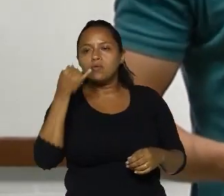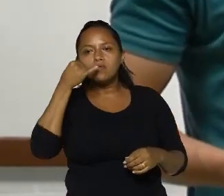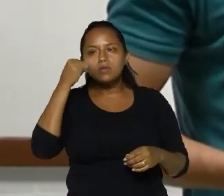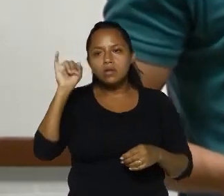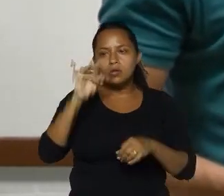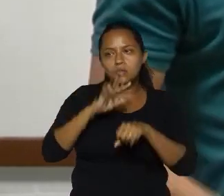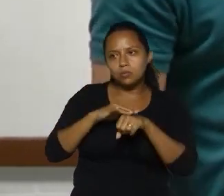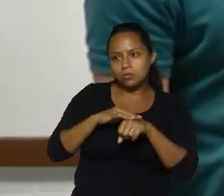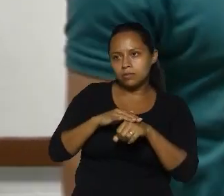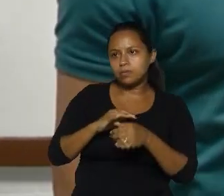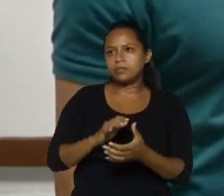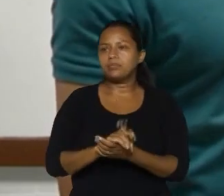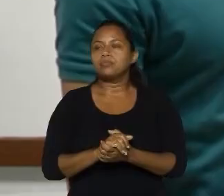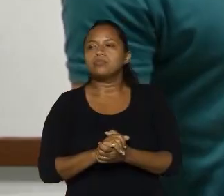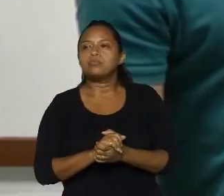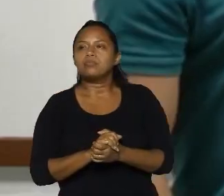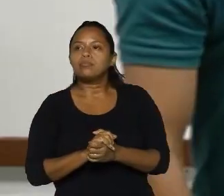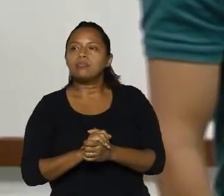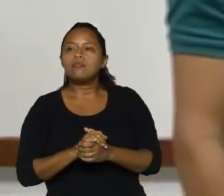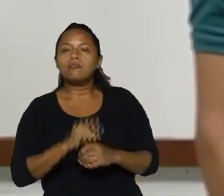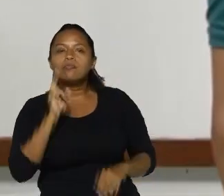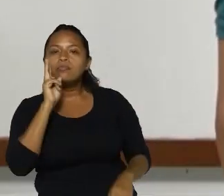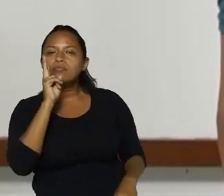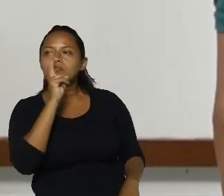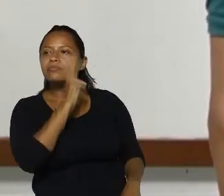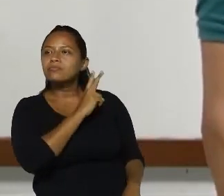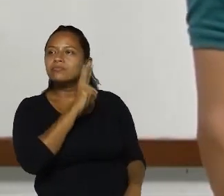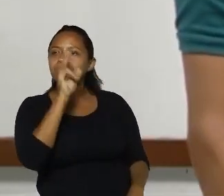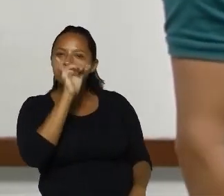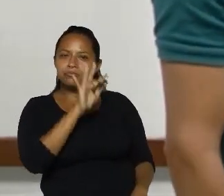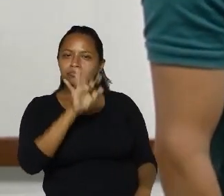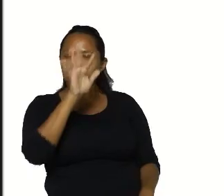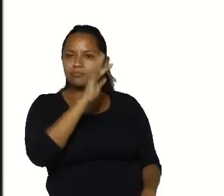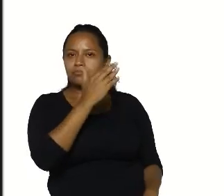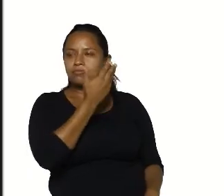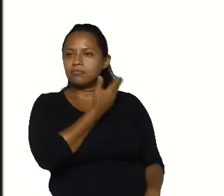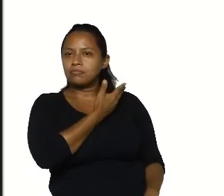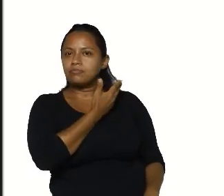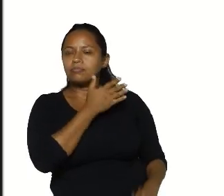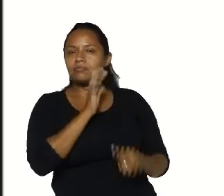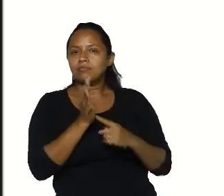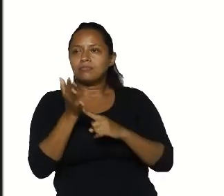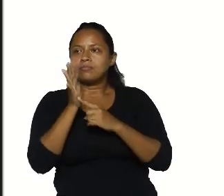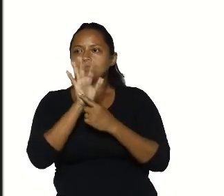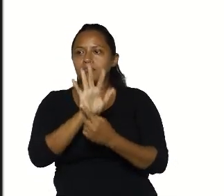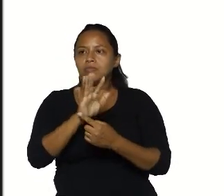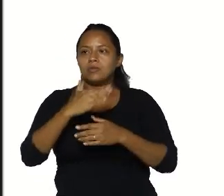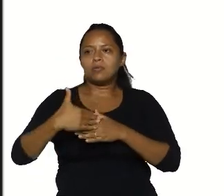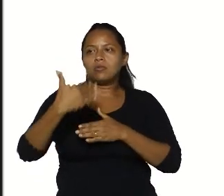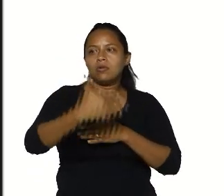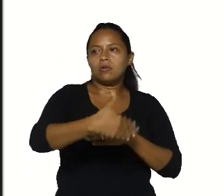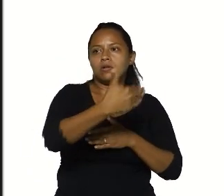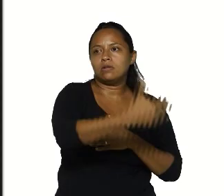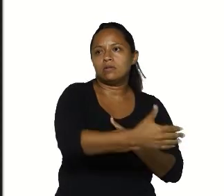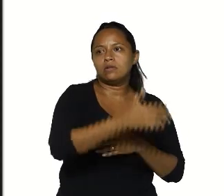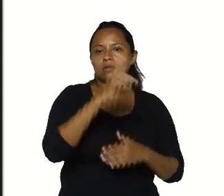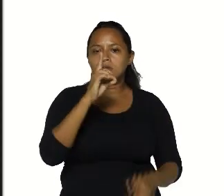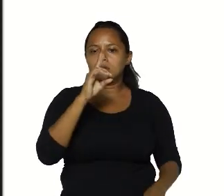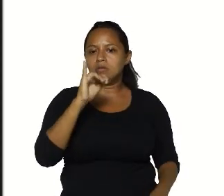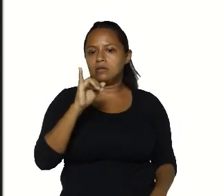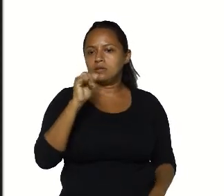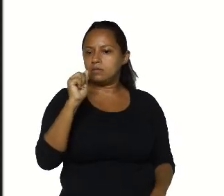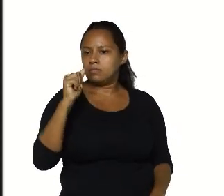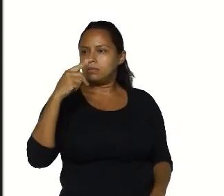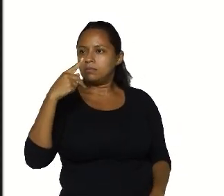as infecções. Essa imagem que vocês observam agora, ela apresenta um processo chamado de